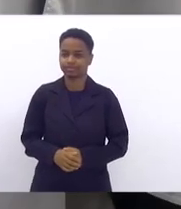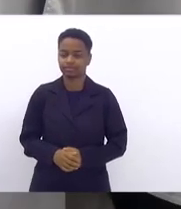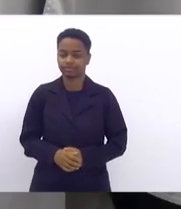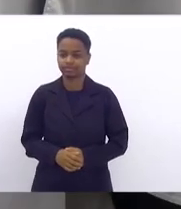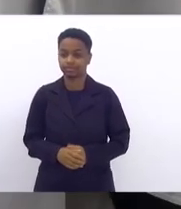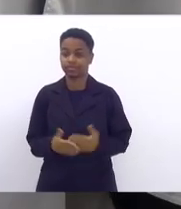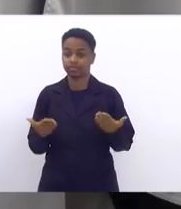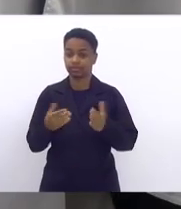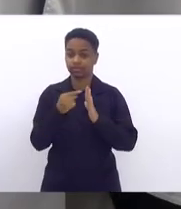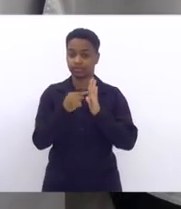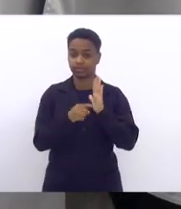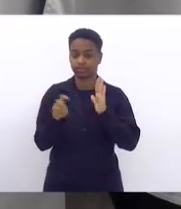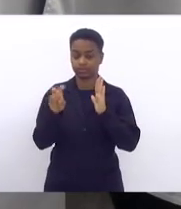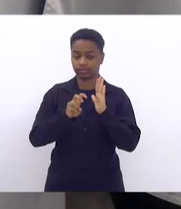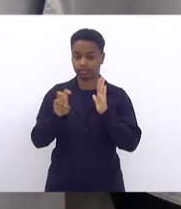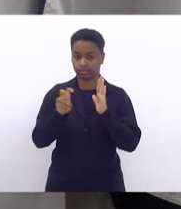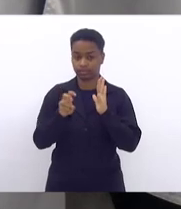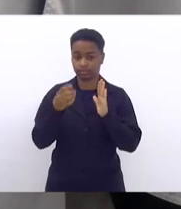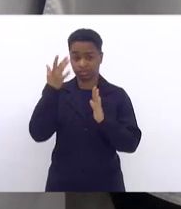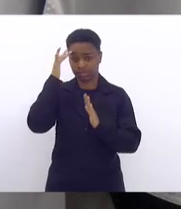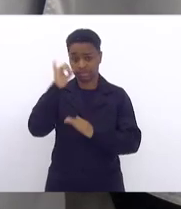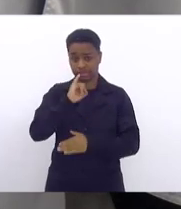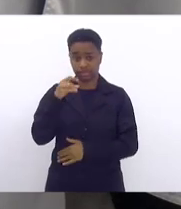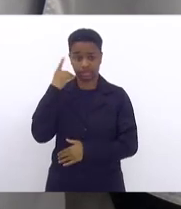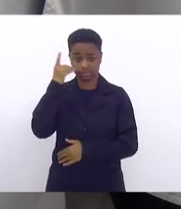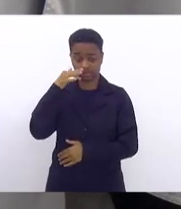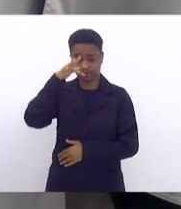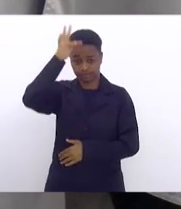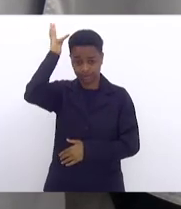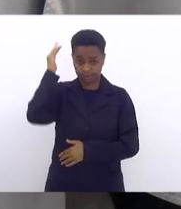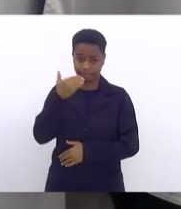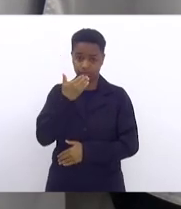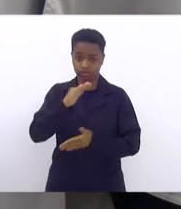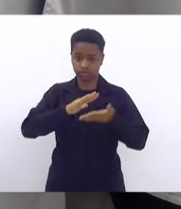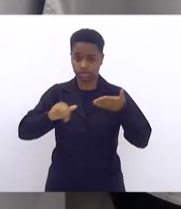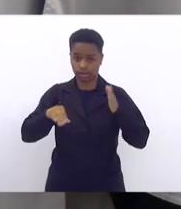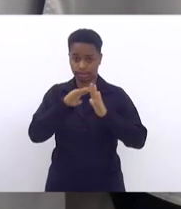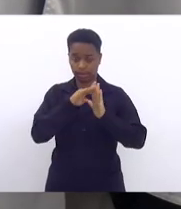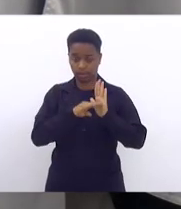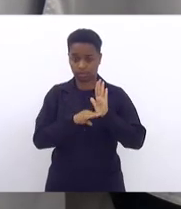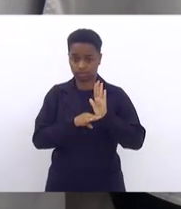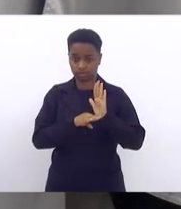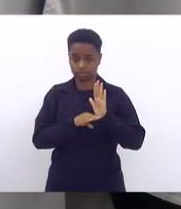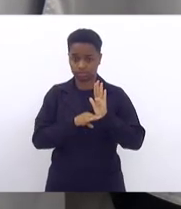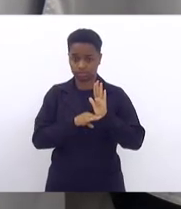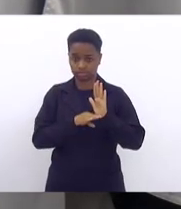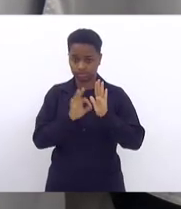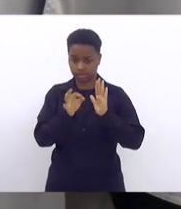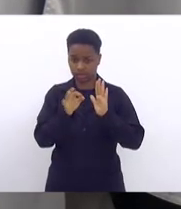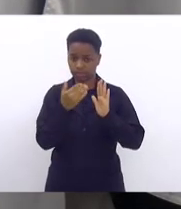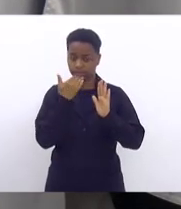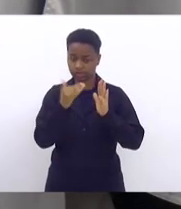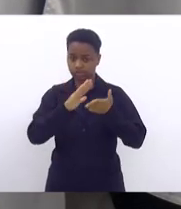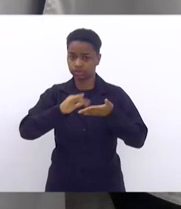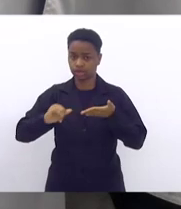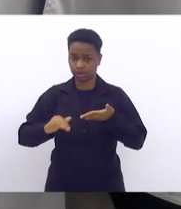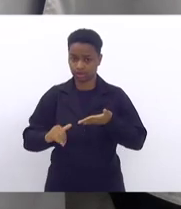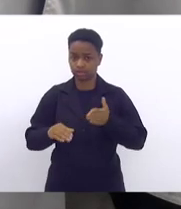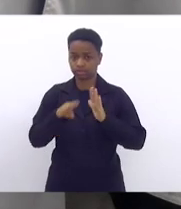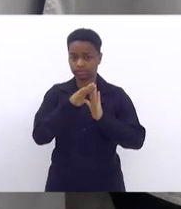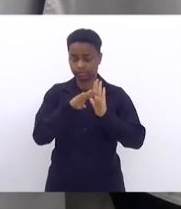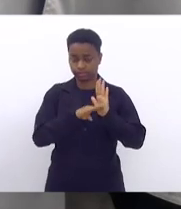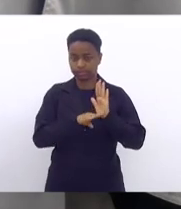Passemos então o 5 da pauta. Eu não sei se o deputado Fred Pacheco pediu para que retirasse. Pediu para retirar então os projetos dele de